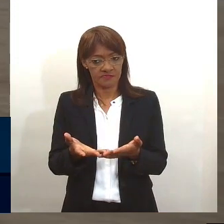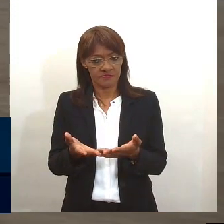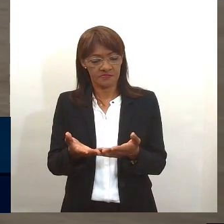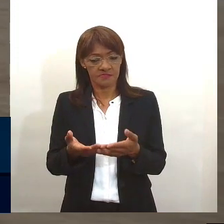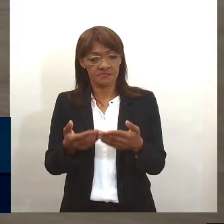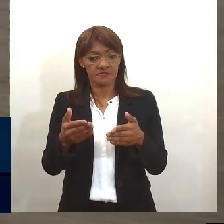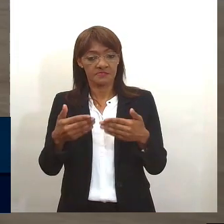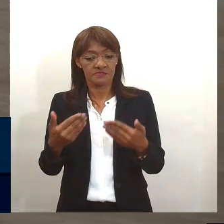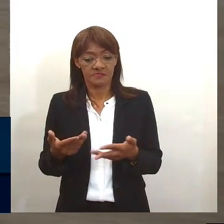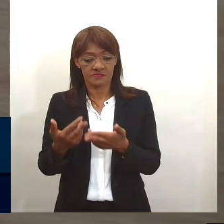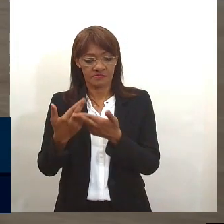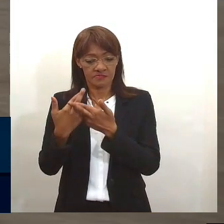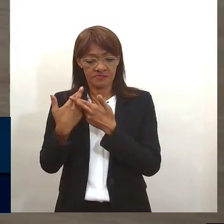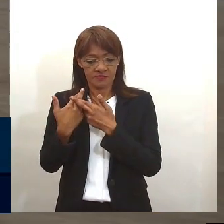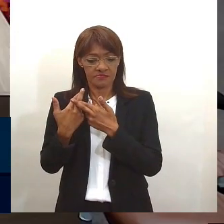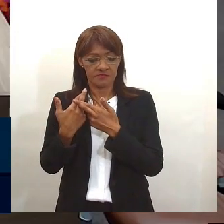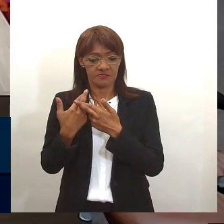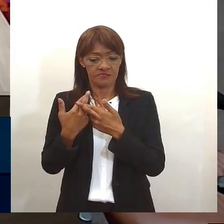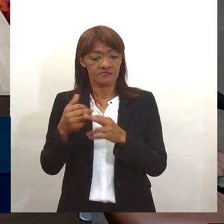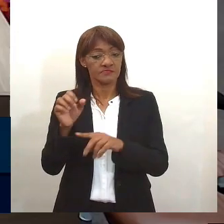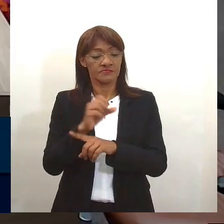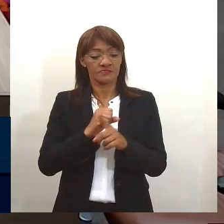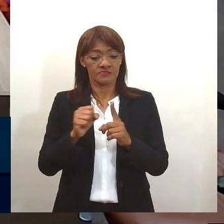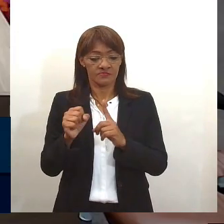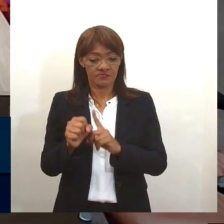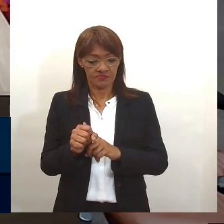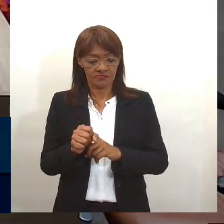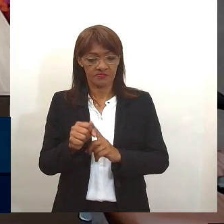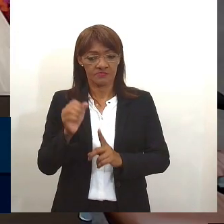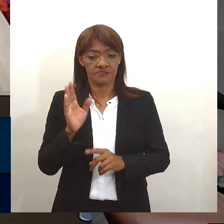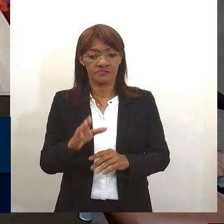o lado social da responsabilidade fiscal.